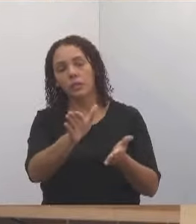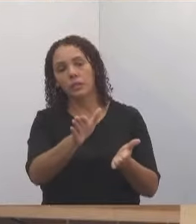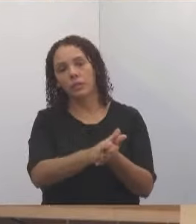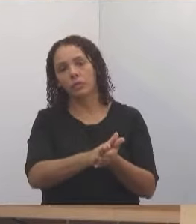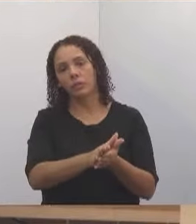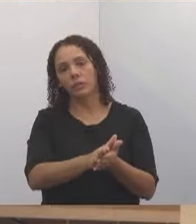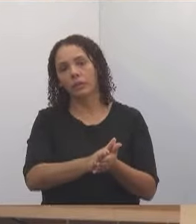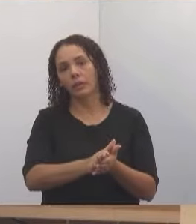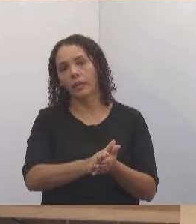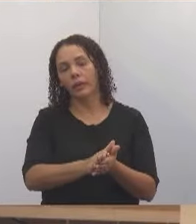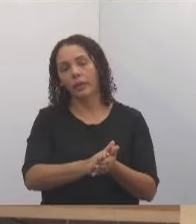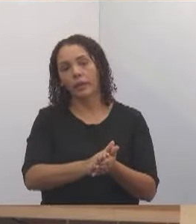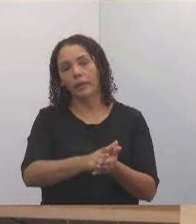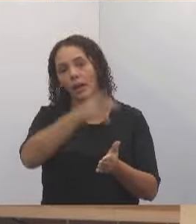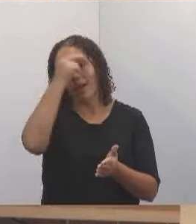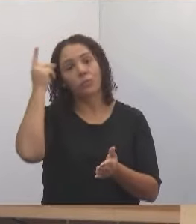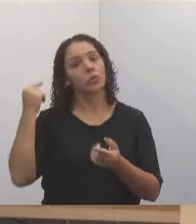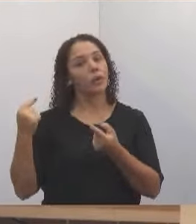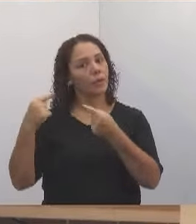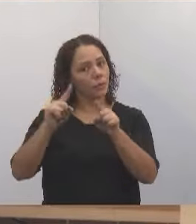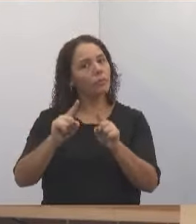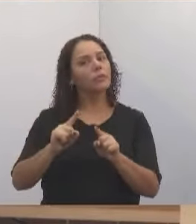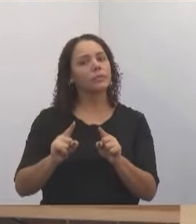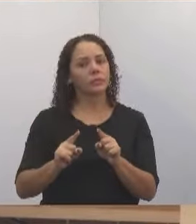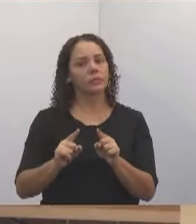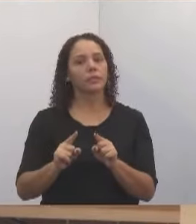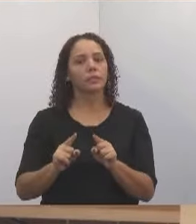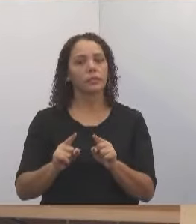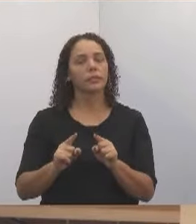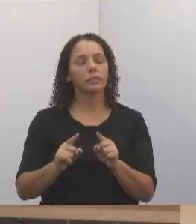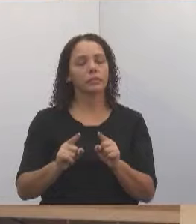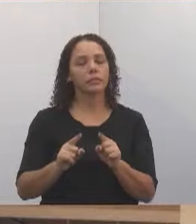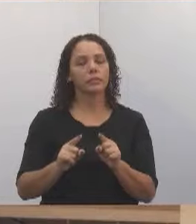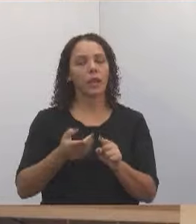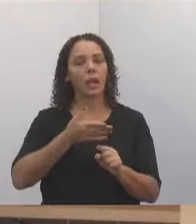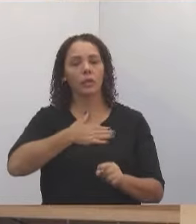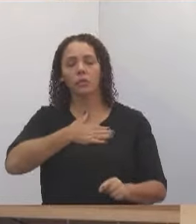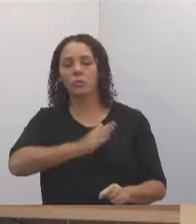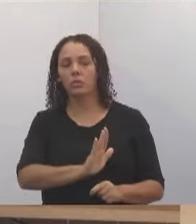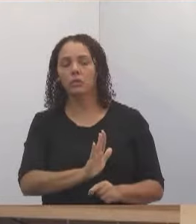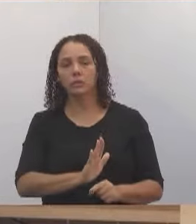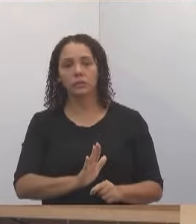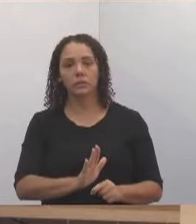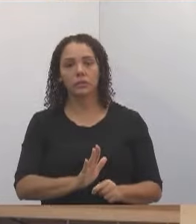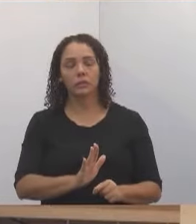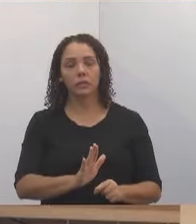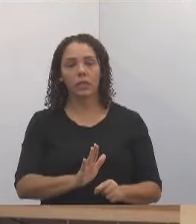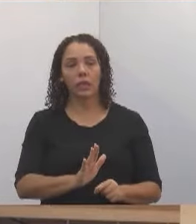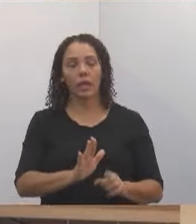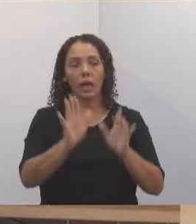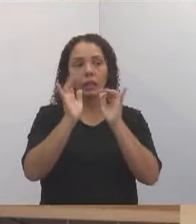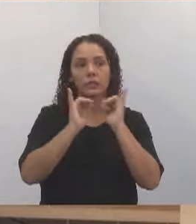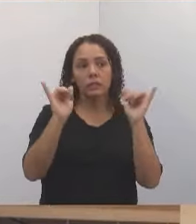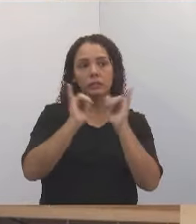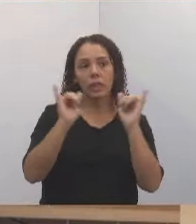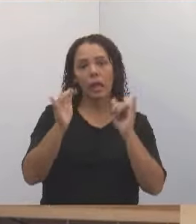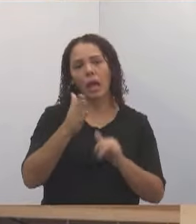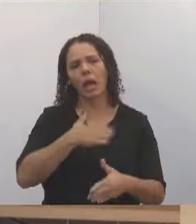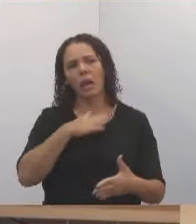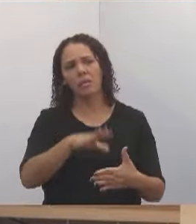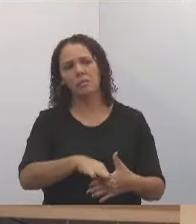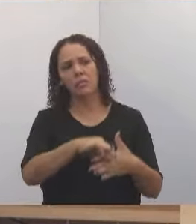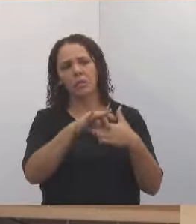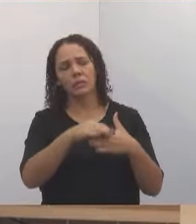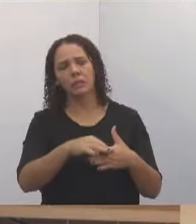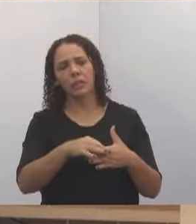não presta. Você só presta quando ele está trabalhando com você. Você manda embora, sai falando para todo mundo que o meu patrão era ruim,